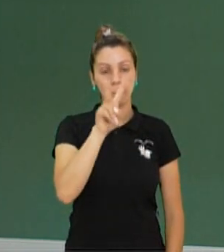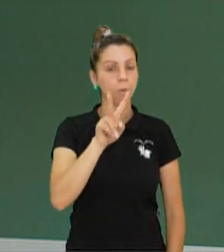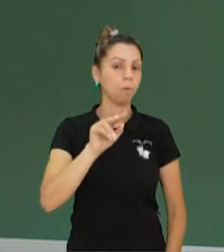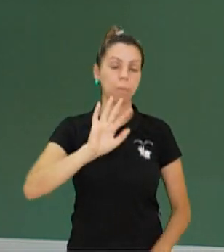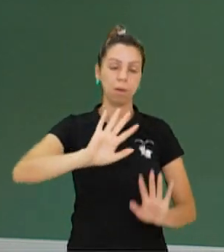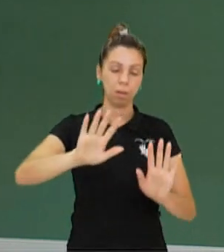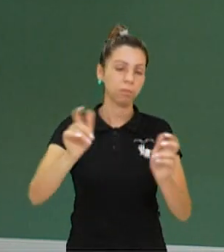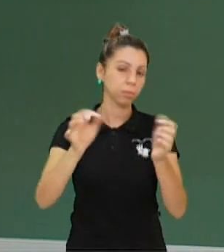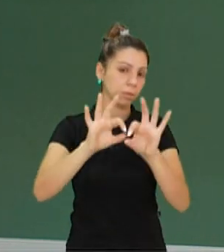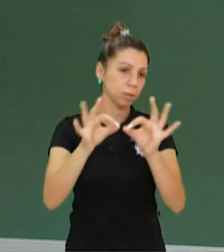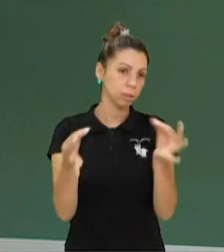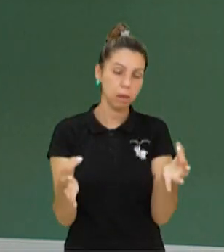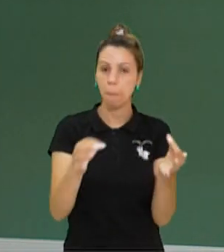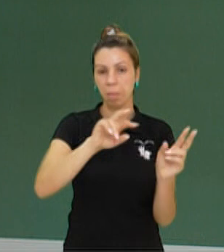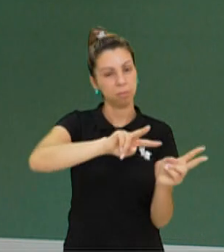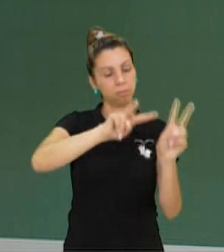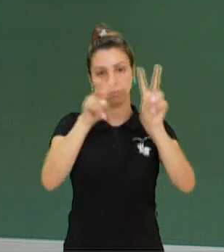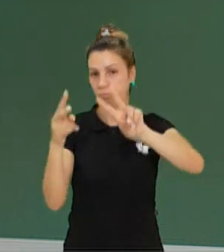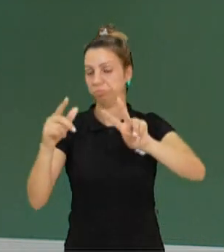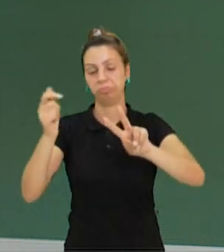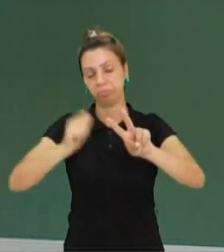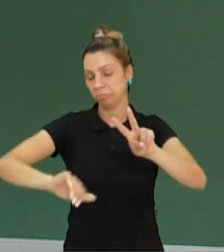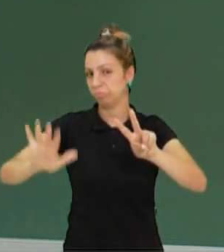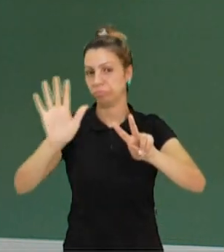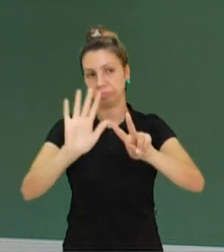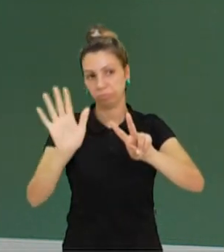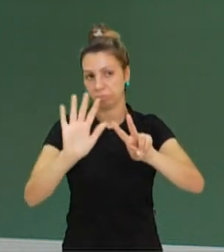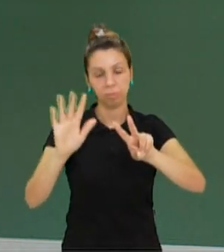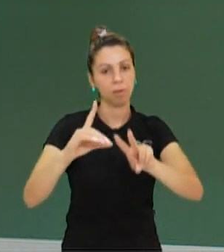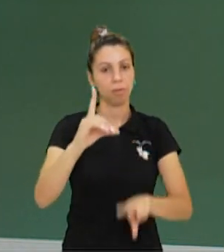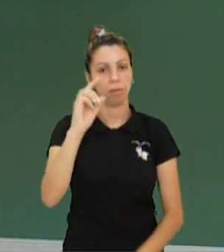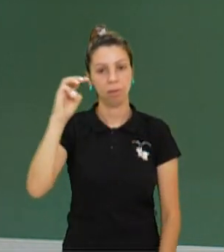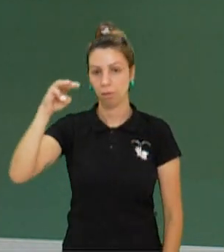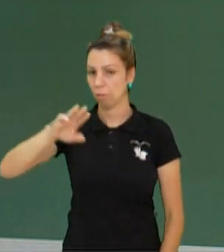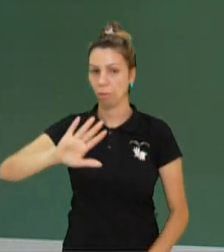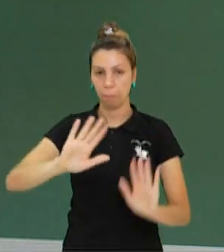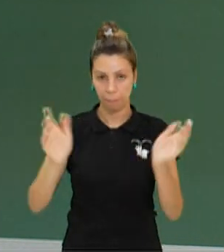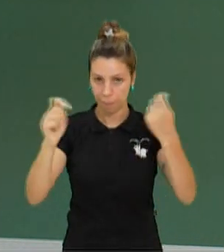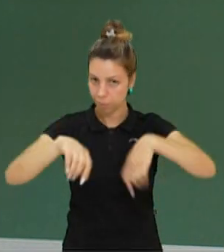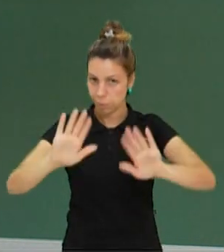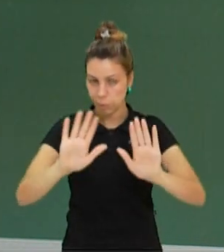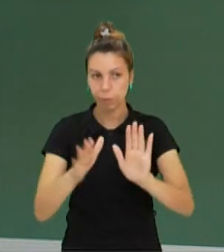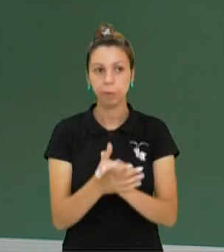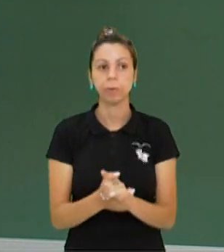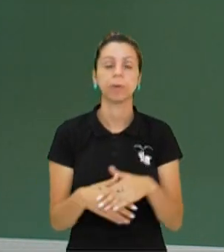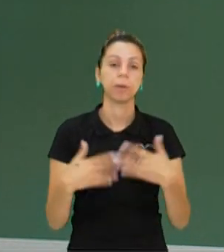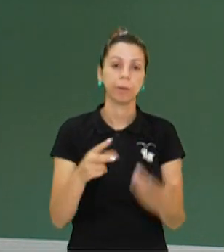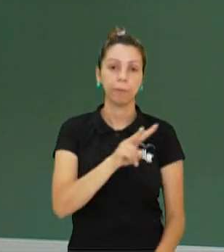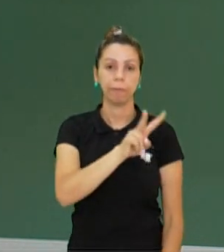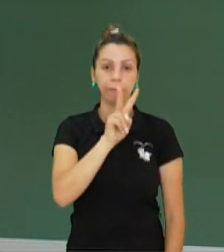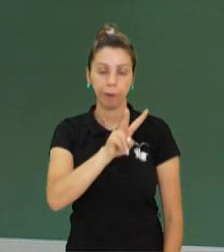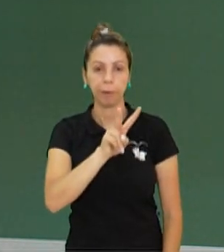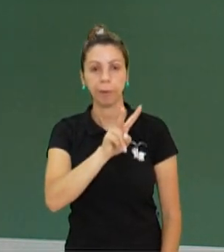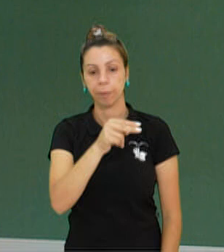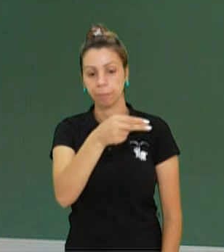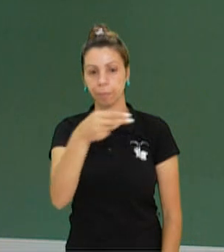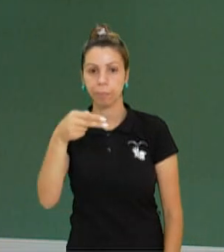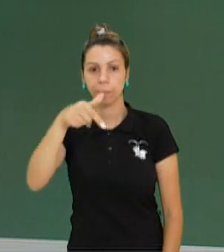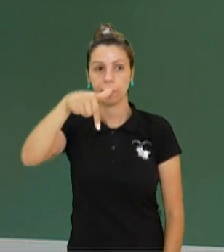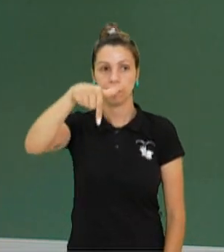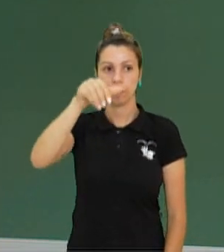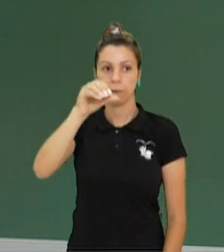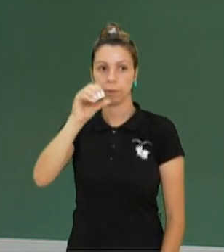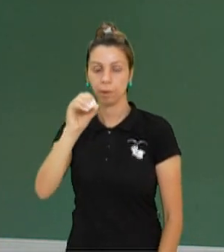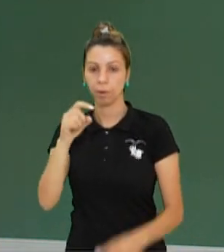converter para decímetro, né? Então, eu tenho lá 70 vezes 40 vezes 30,